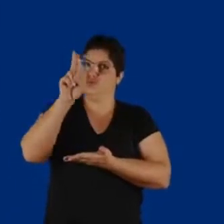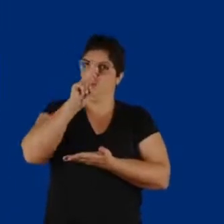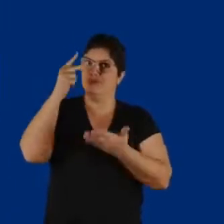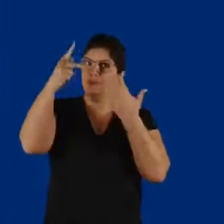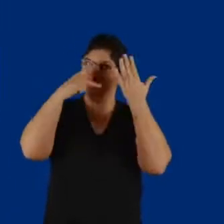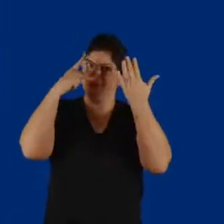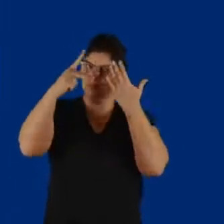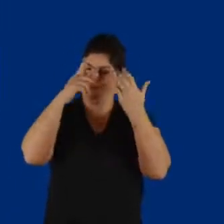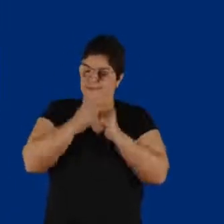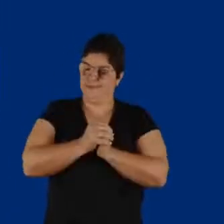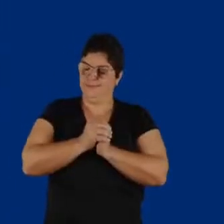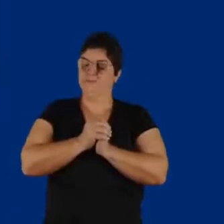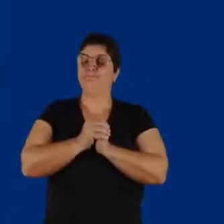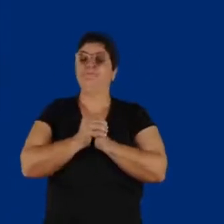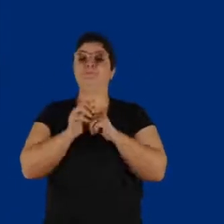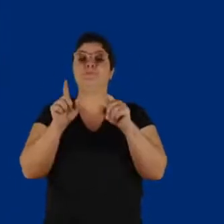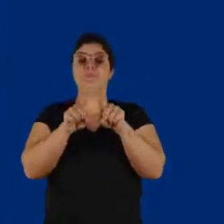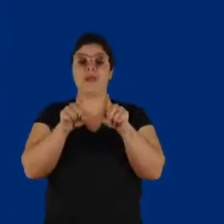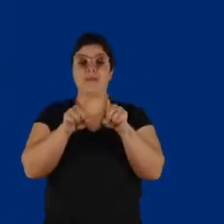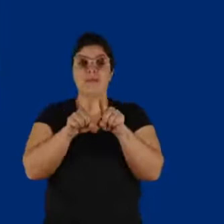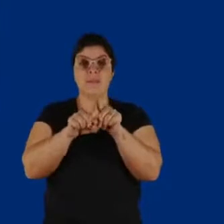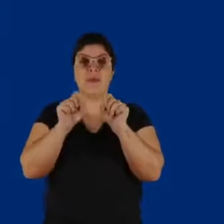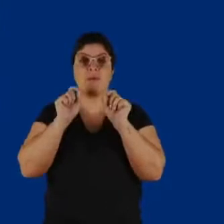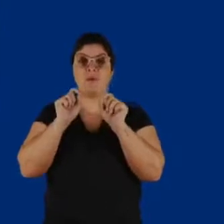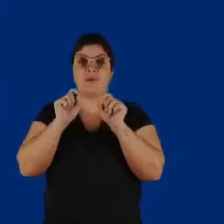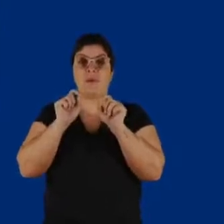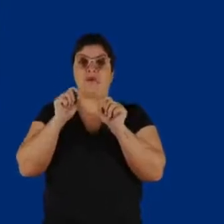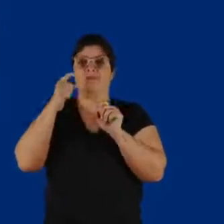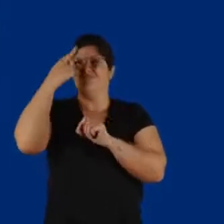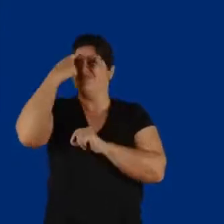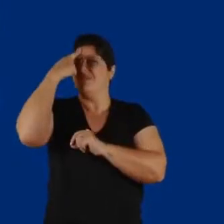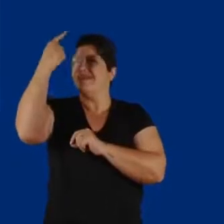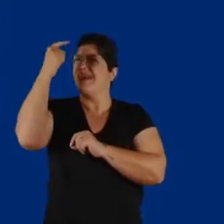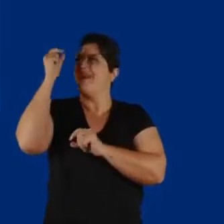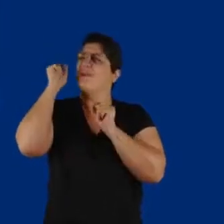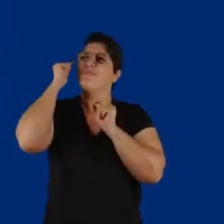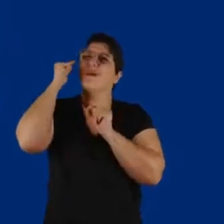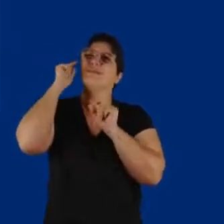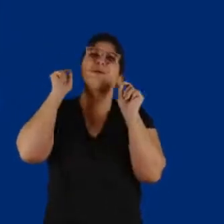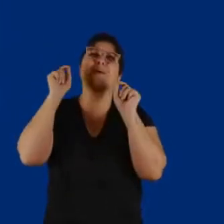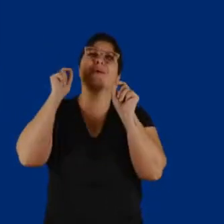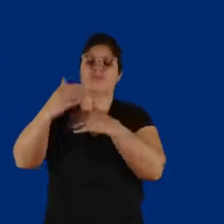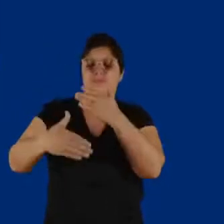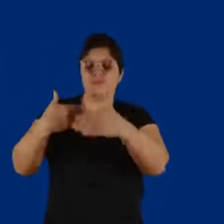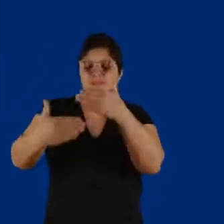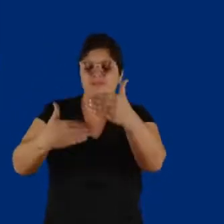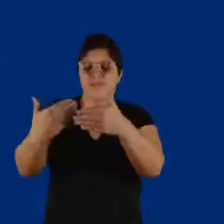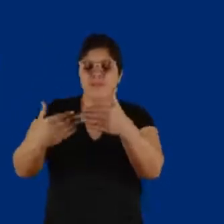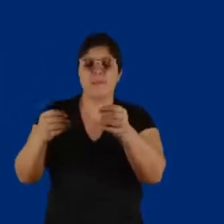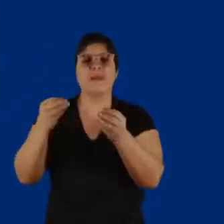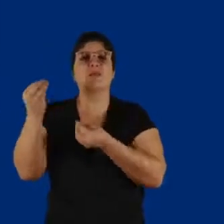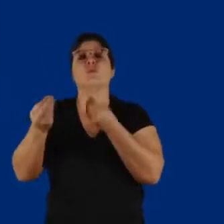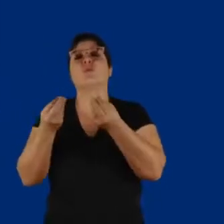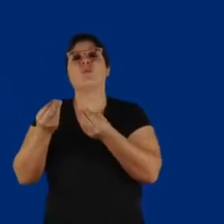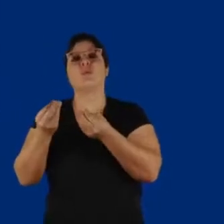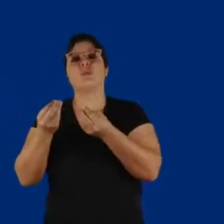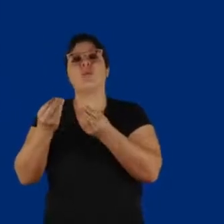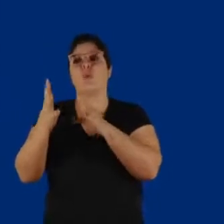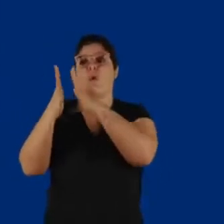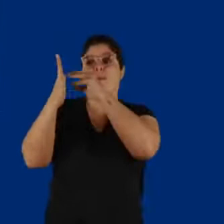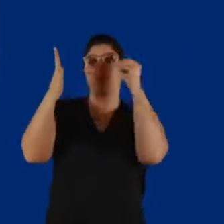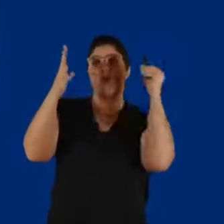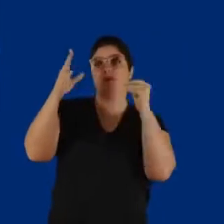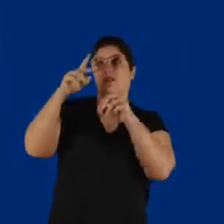lado, nós temos uma ideia de desenvolvimento que é baseada no modelo